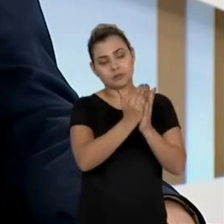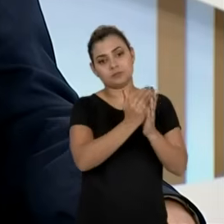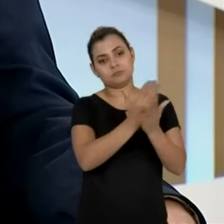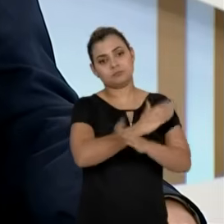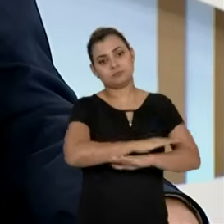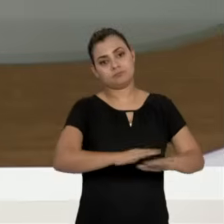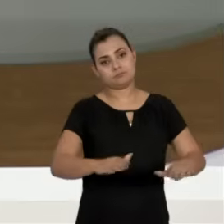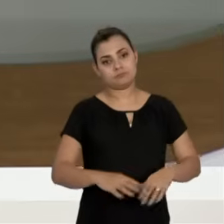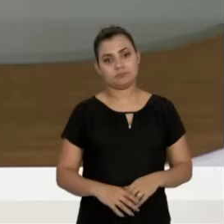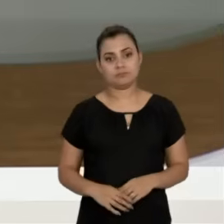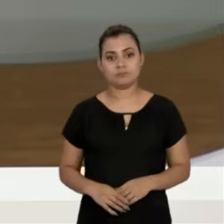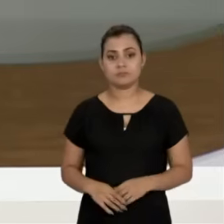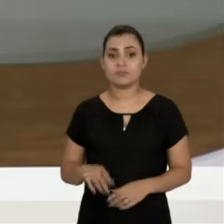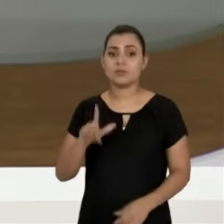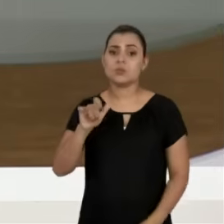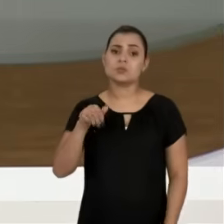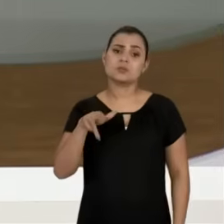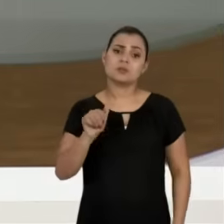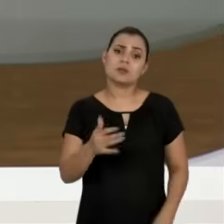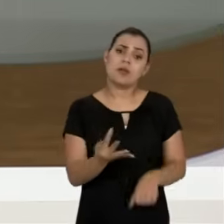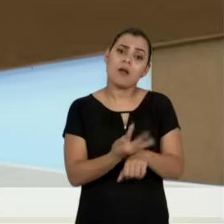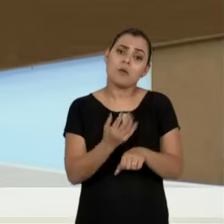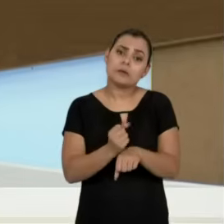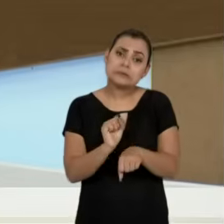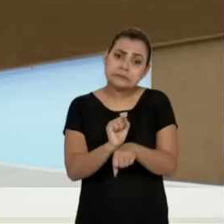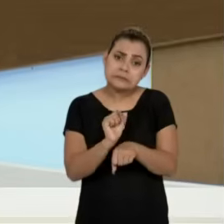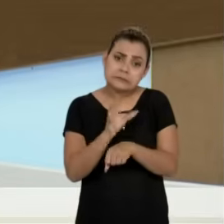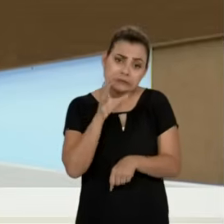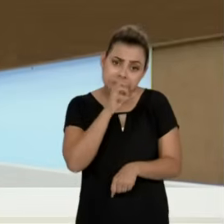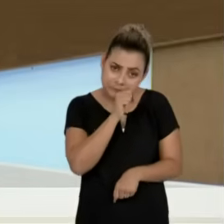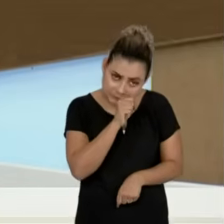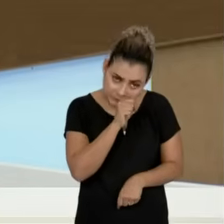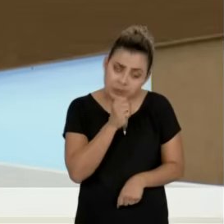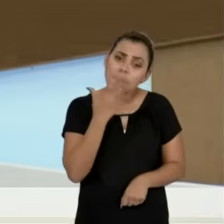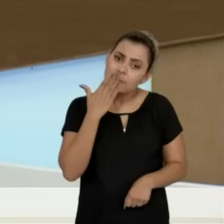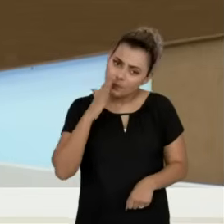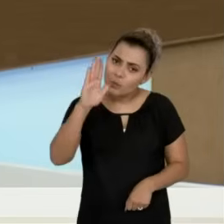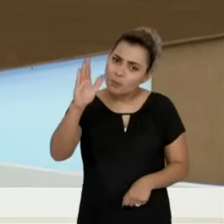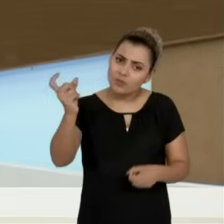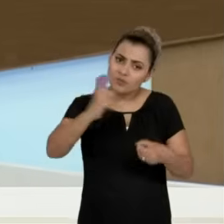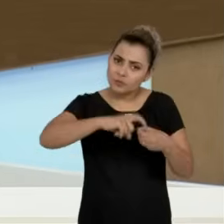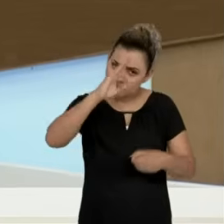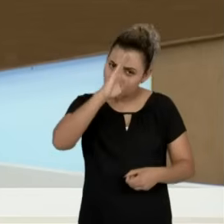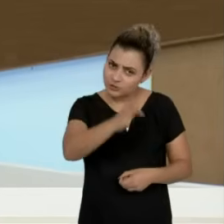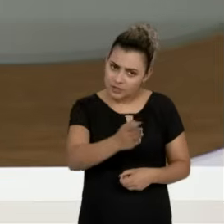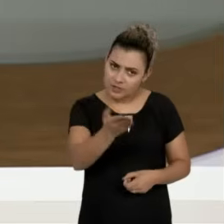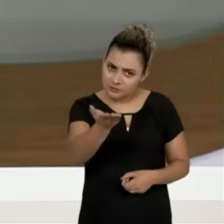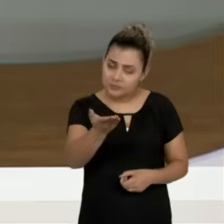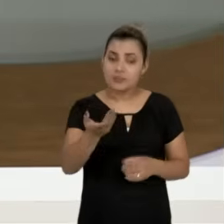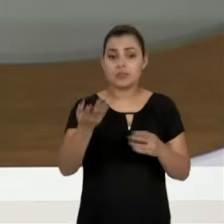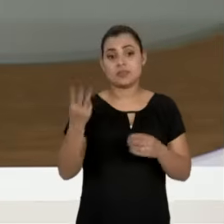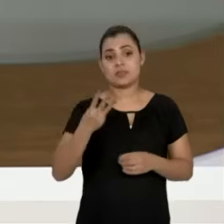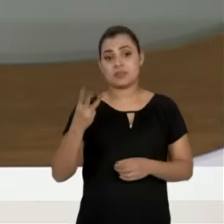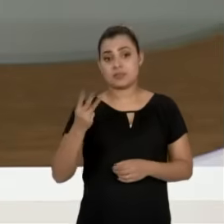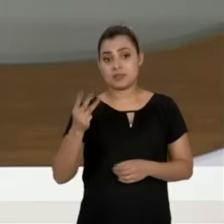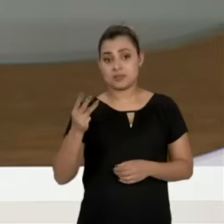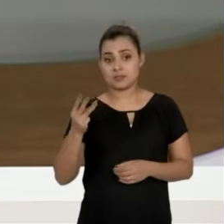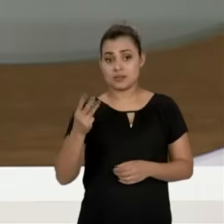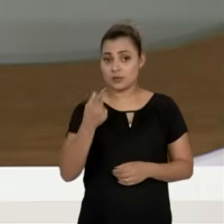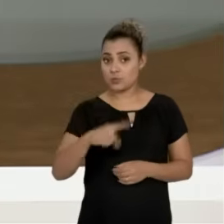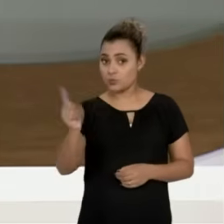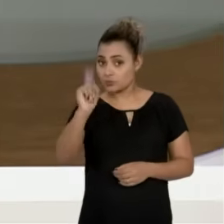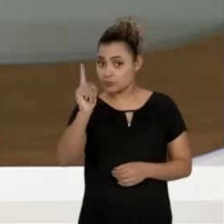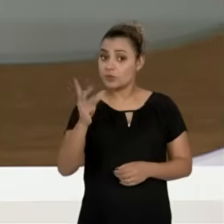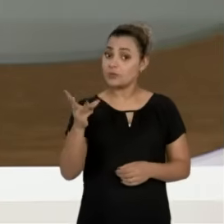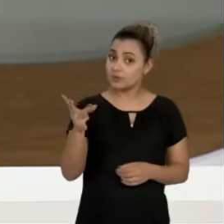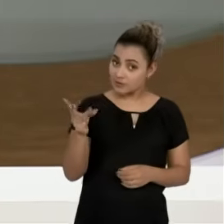coibidos. Luciana, eu vou pedir para você segurar a pergunta e prometo voltar direto com você no terceiro e último... Desculpa, terceiro e